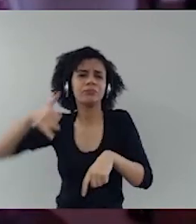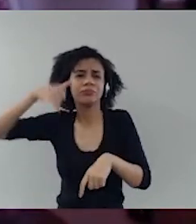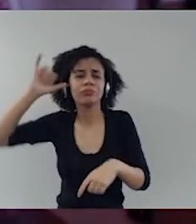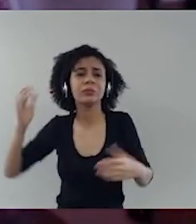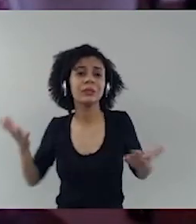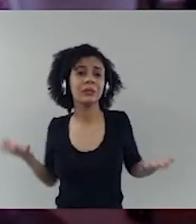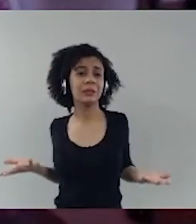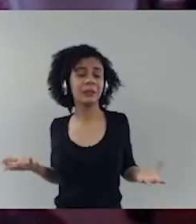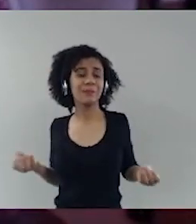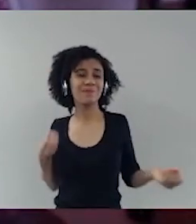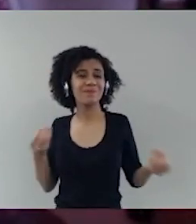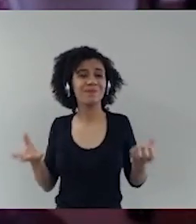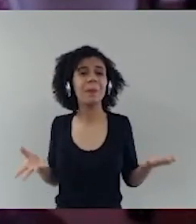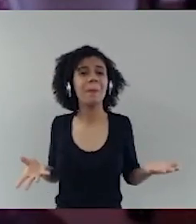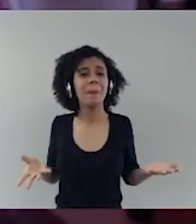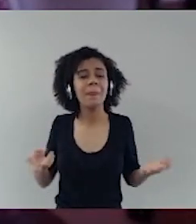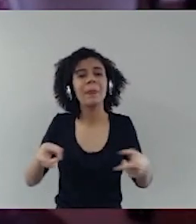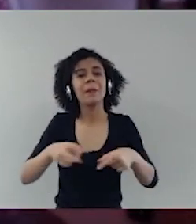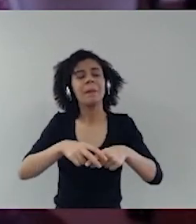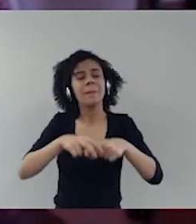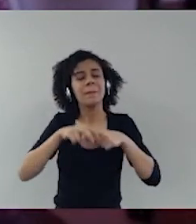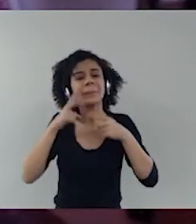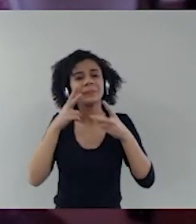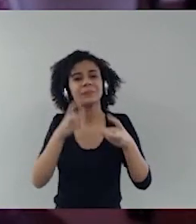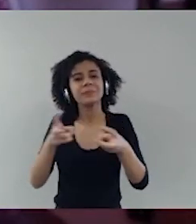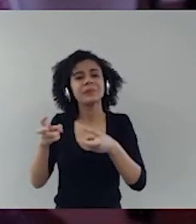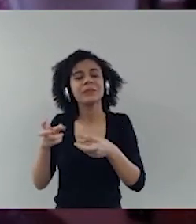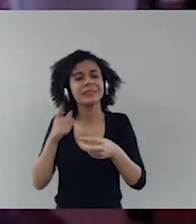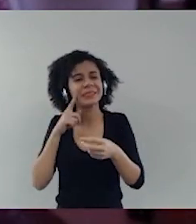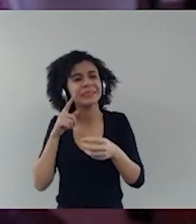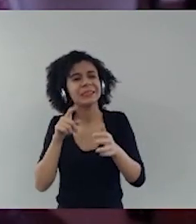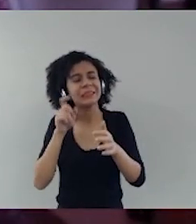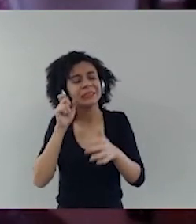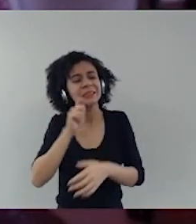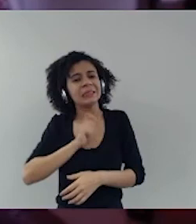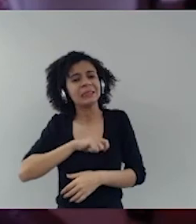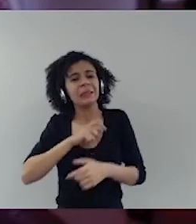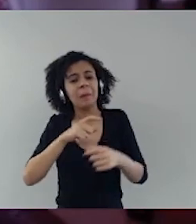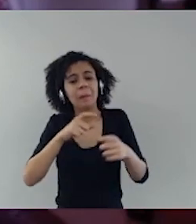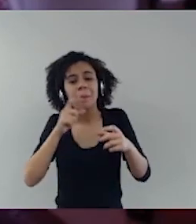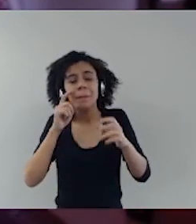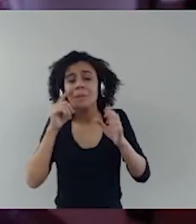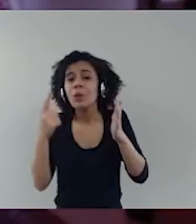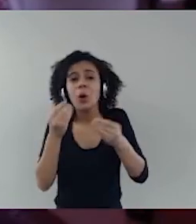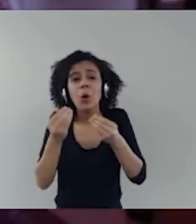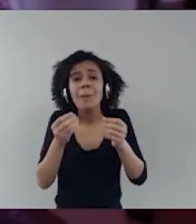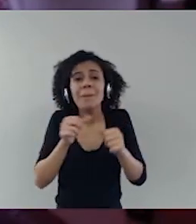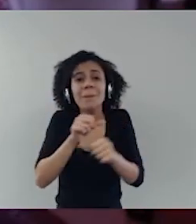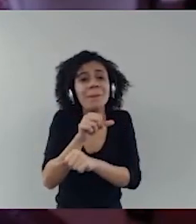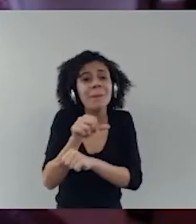fundiária, que leva àquele modelo tão perverso que eu tentei identificar, não há como mudar